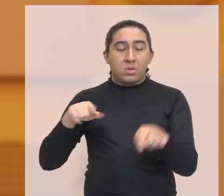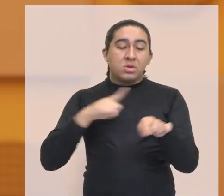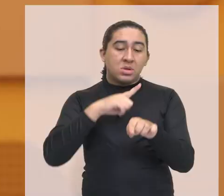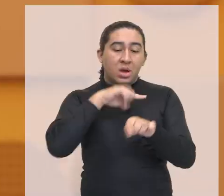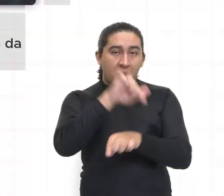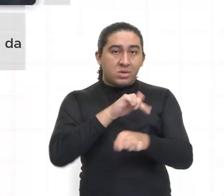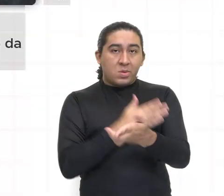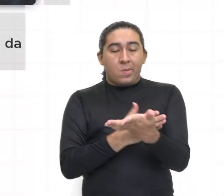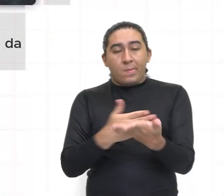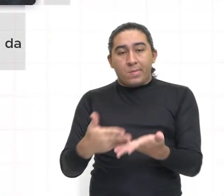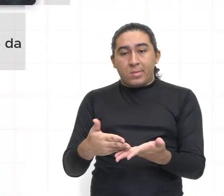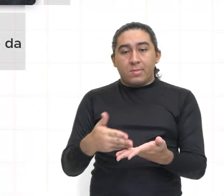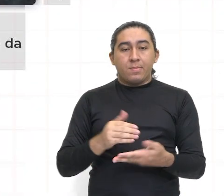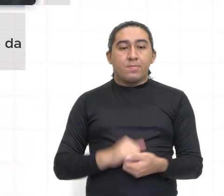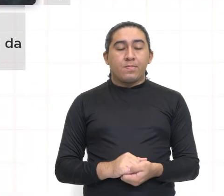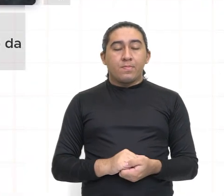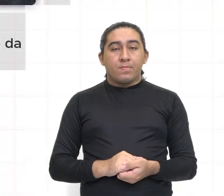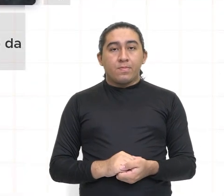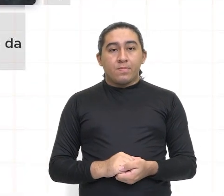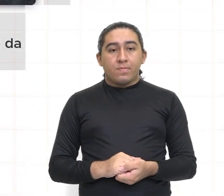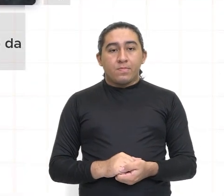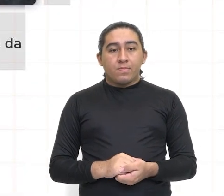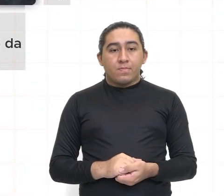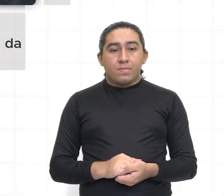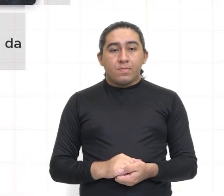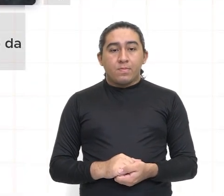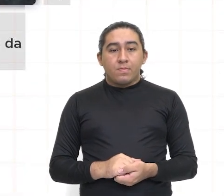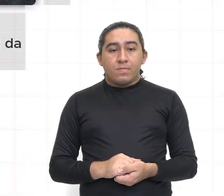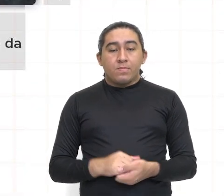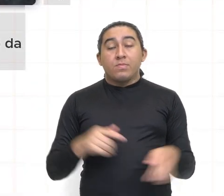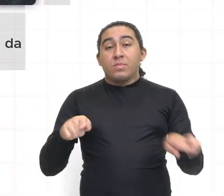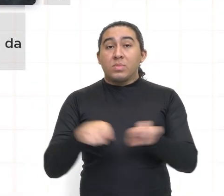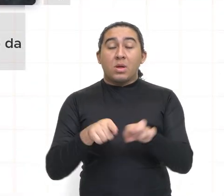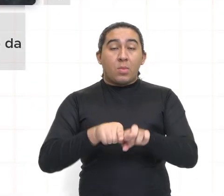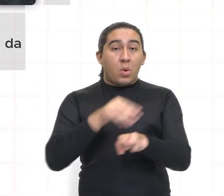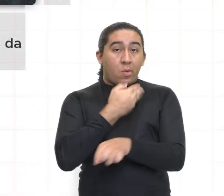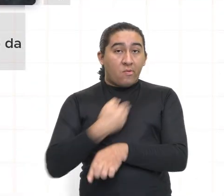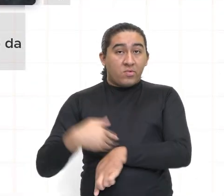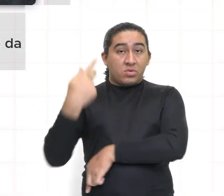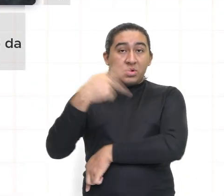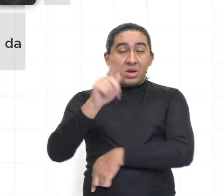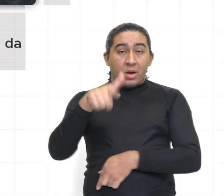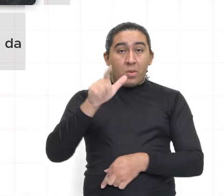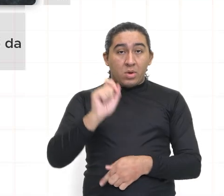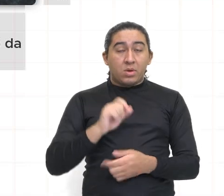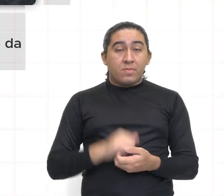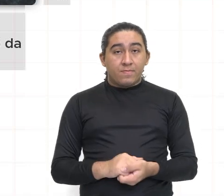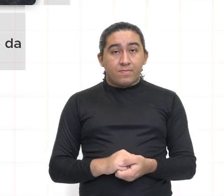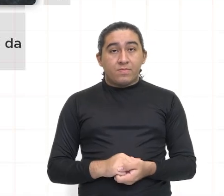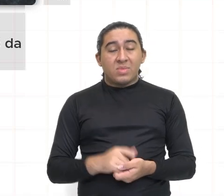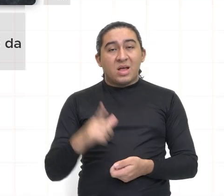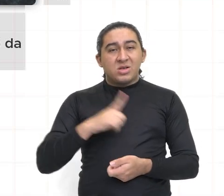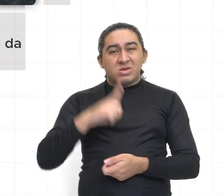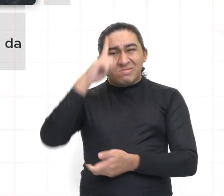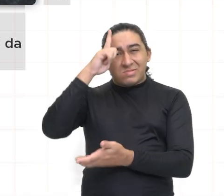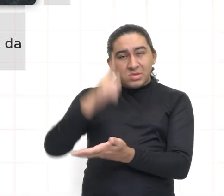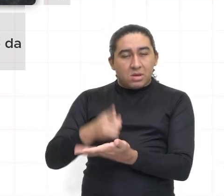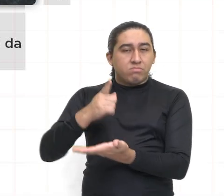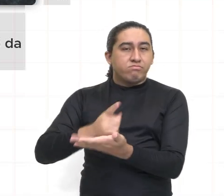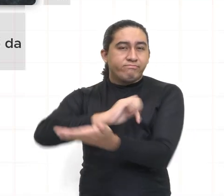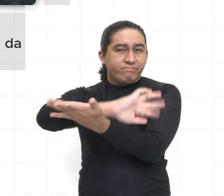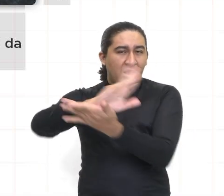adiante com o texto, vamos lá? Haja vista que também o governo do Stalin foi marcado por ser um governo